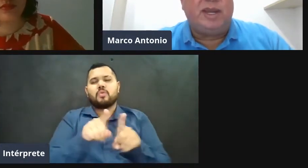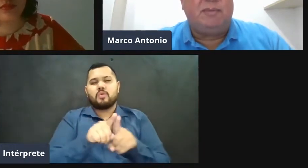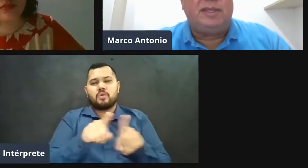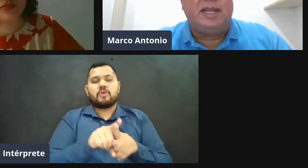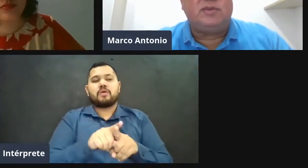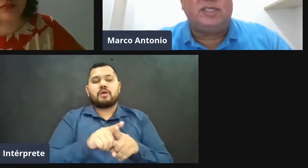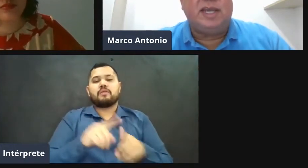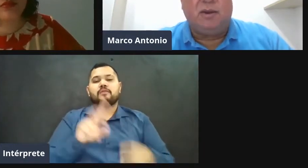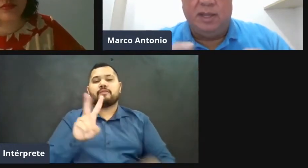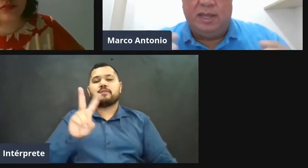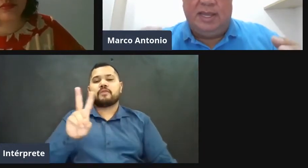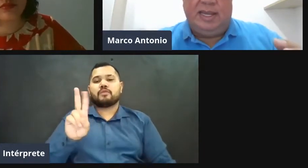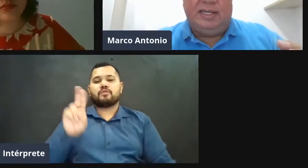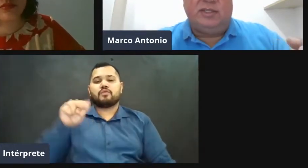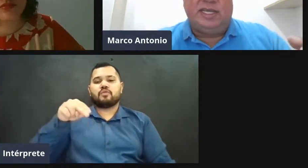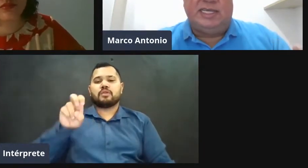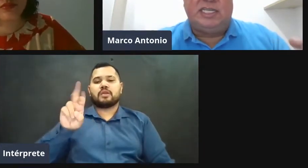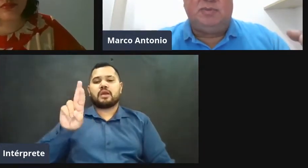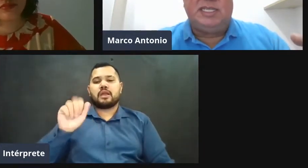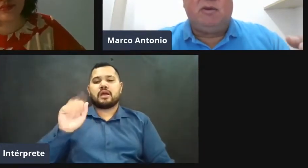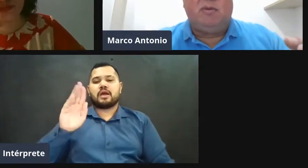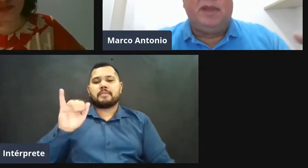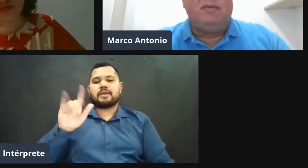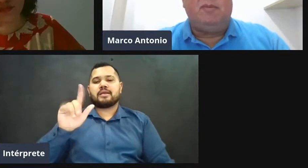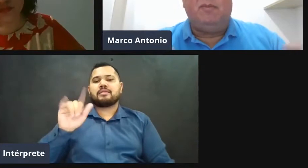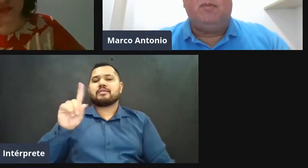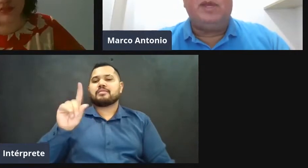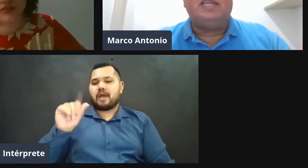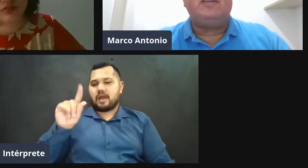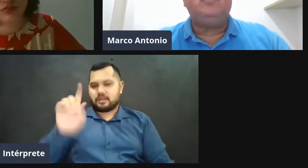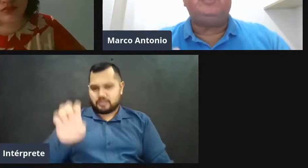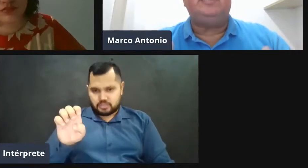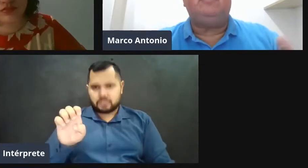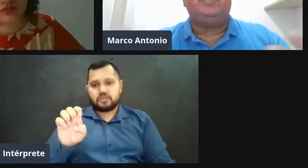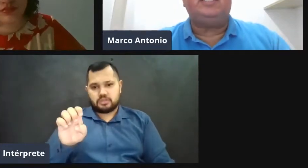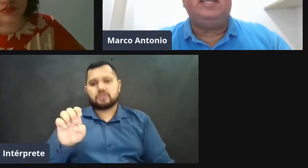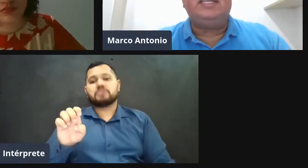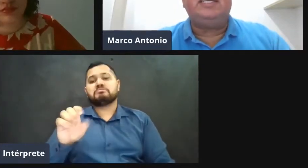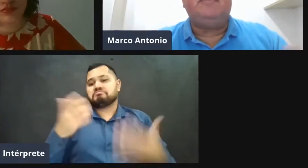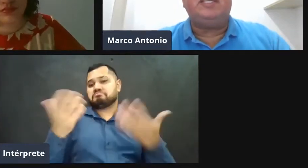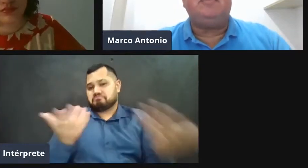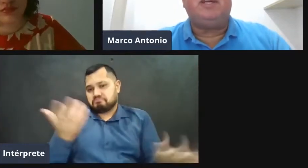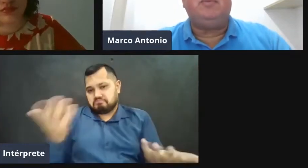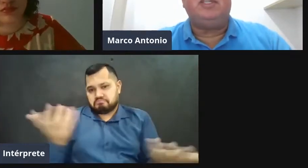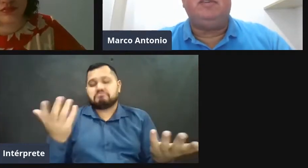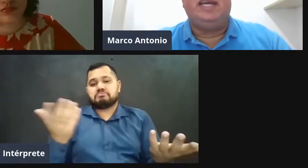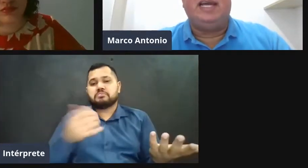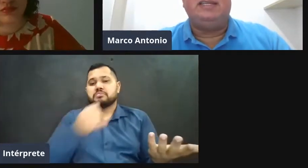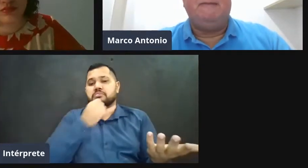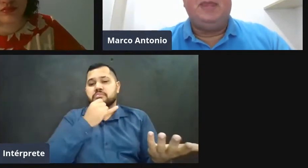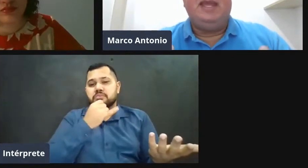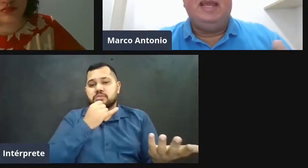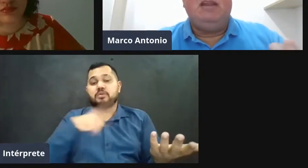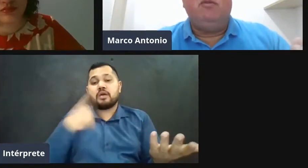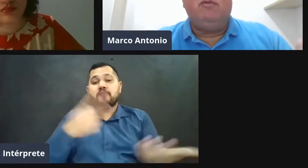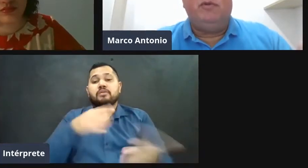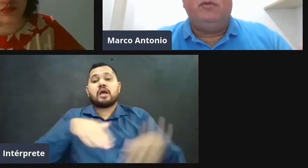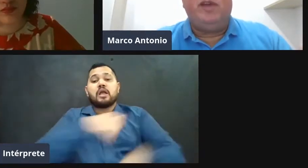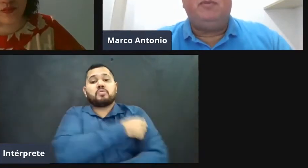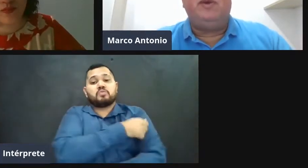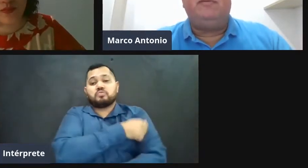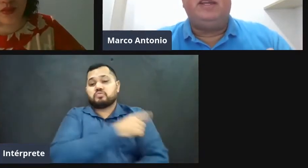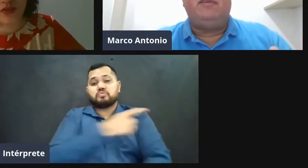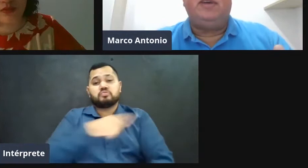de vulnerabilidade social. Então, assim, a gente precisa acompanhar, porque às vezes o discente deixa de participar de uma atividade,